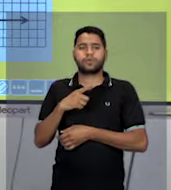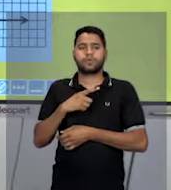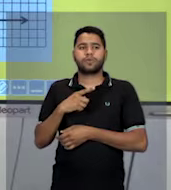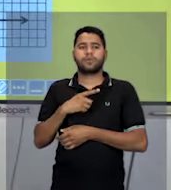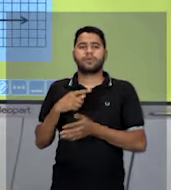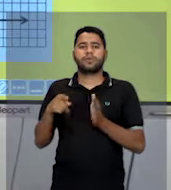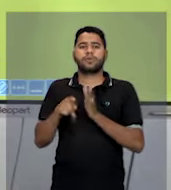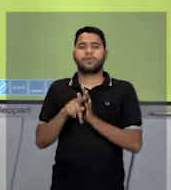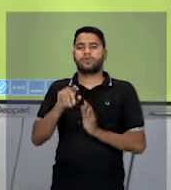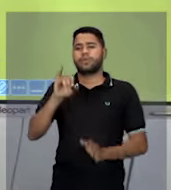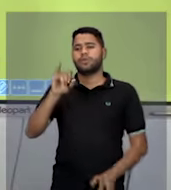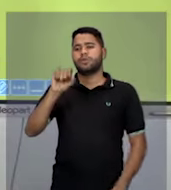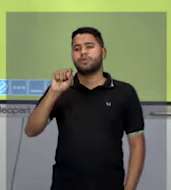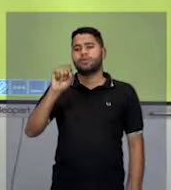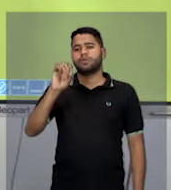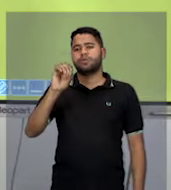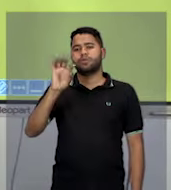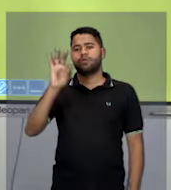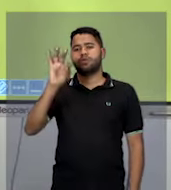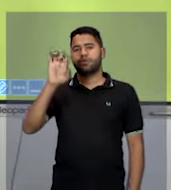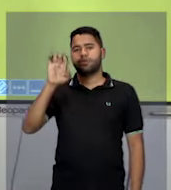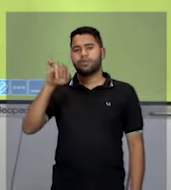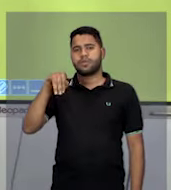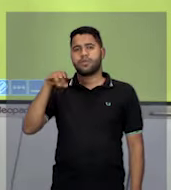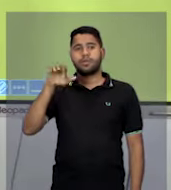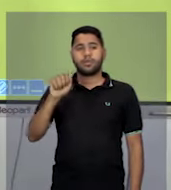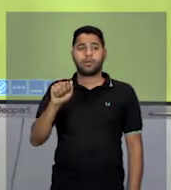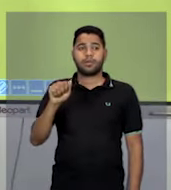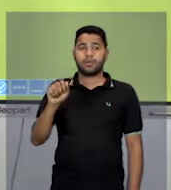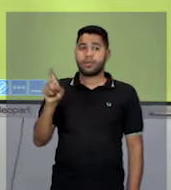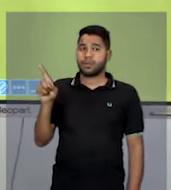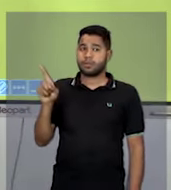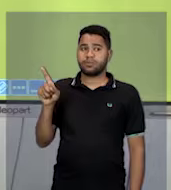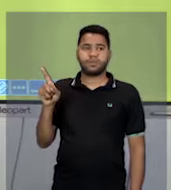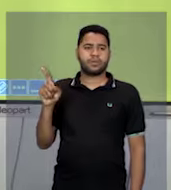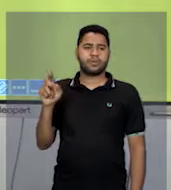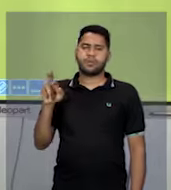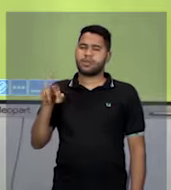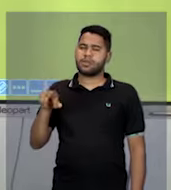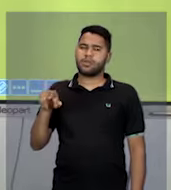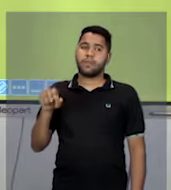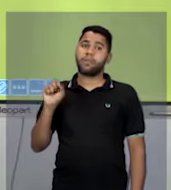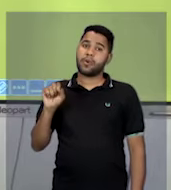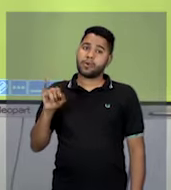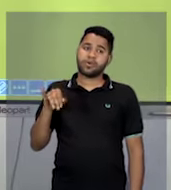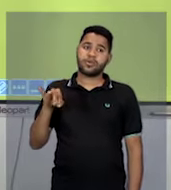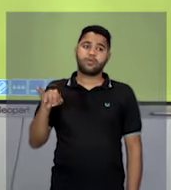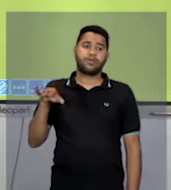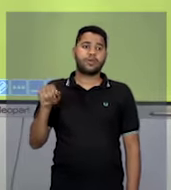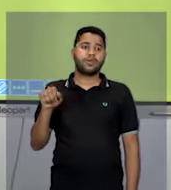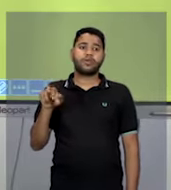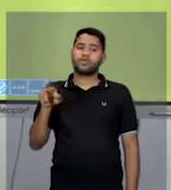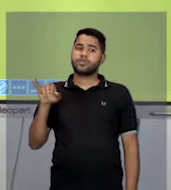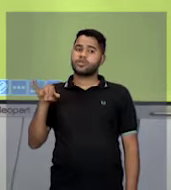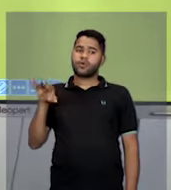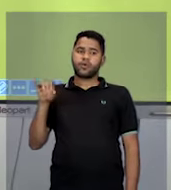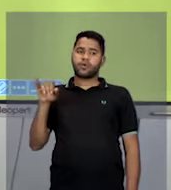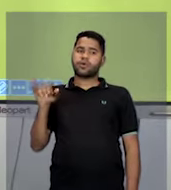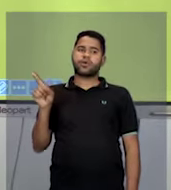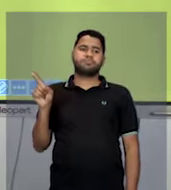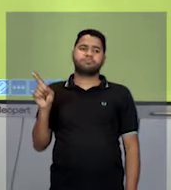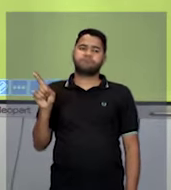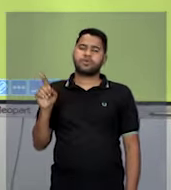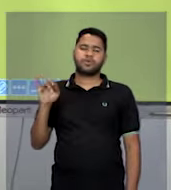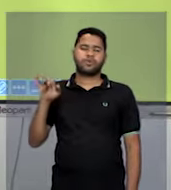uma isoterma, certo? Então, não é isocórica, pode ser isotérmica, não é isocórica, não